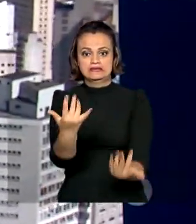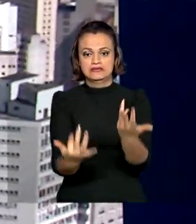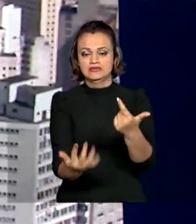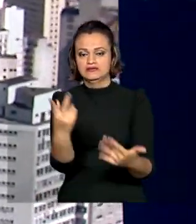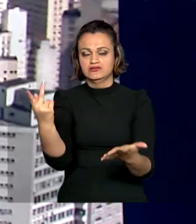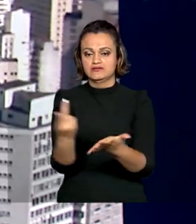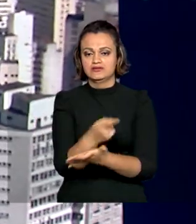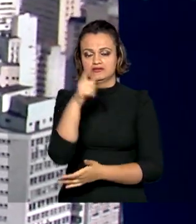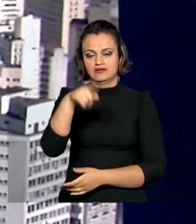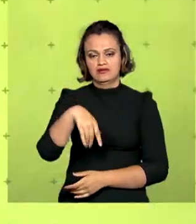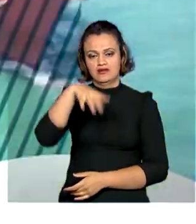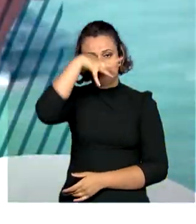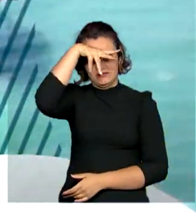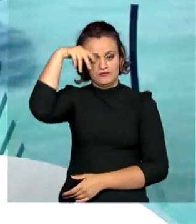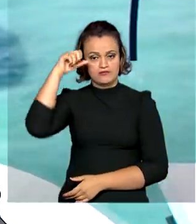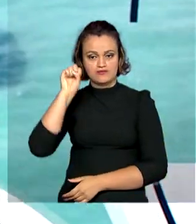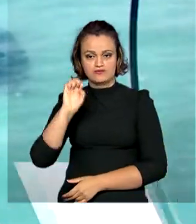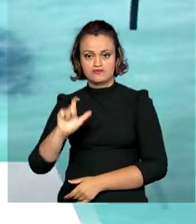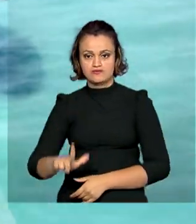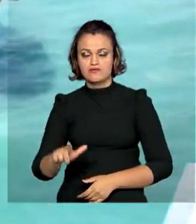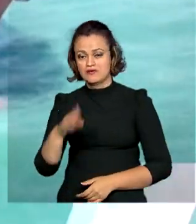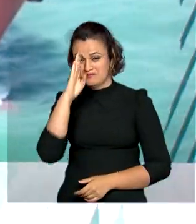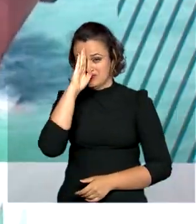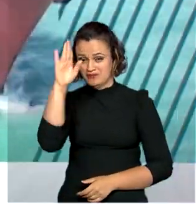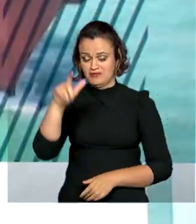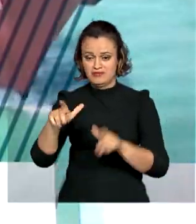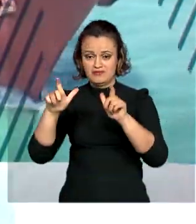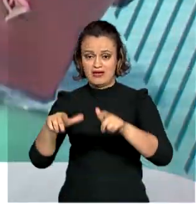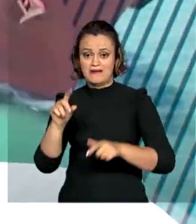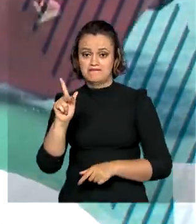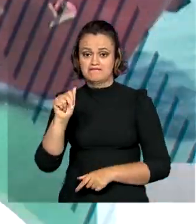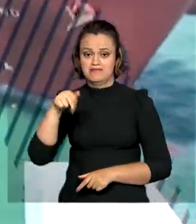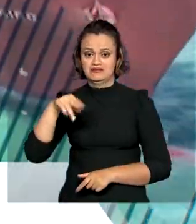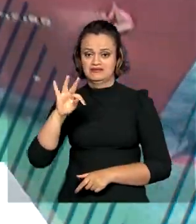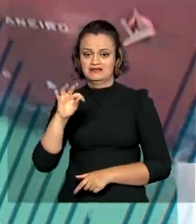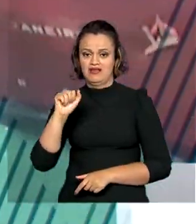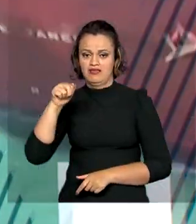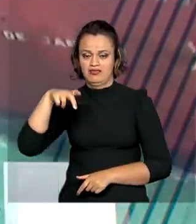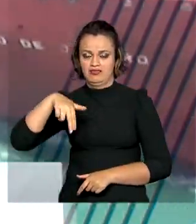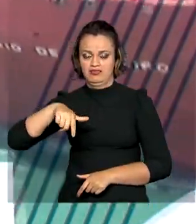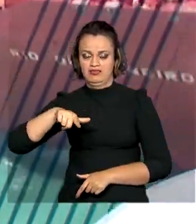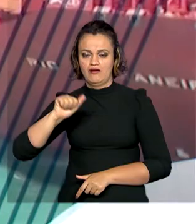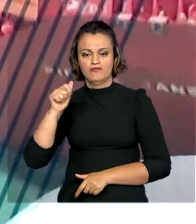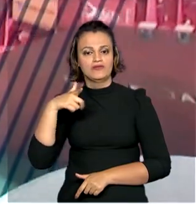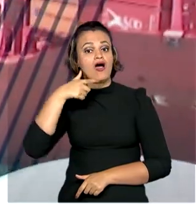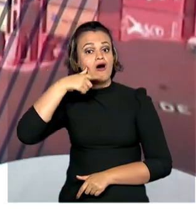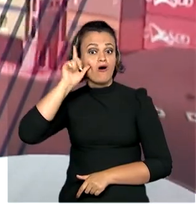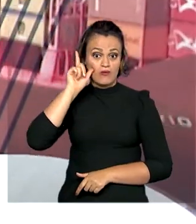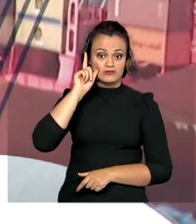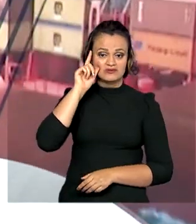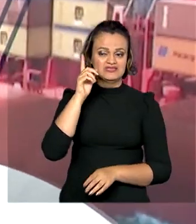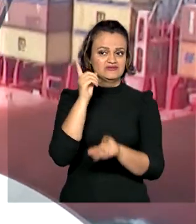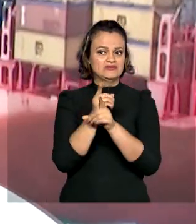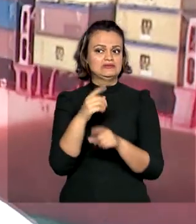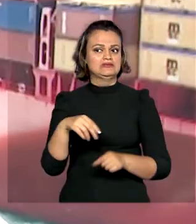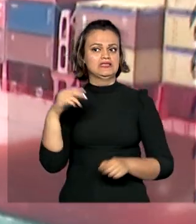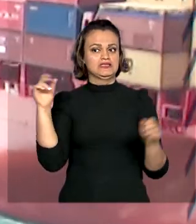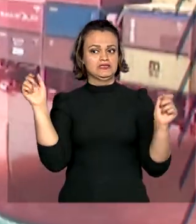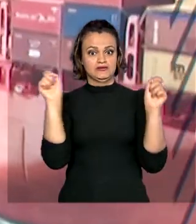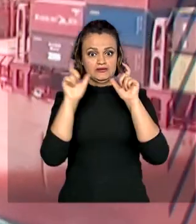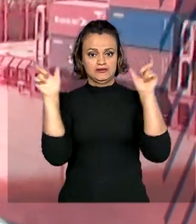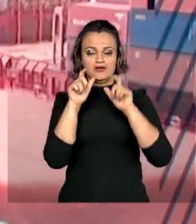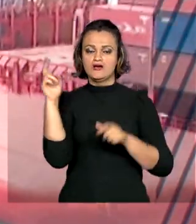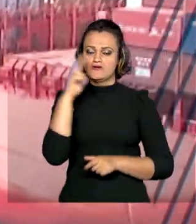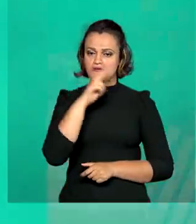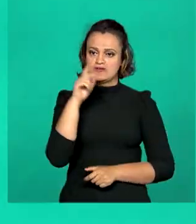que atingem o Mato Grosso do Sul, especialmente a região do Pantanal. Nesta segunda-feira, foi reconhecida a situação de emergência no Estado.